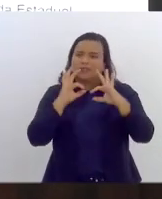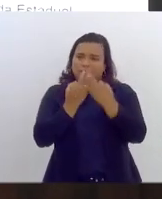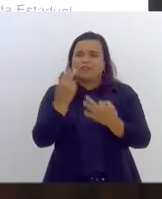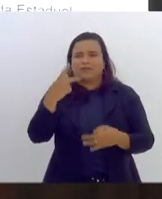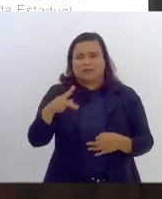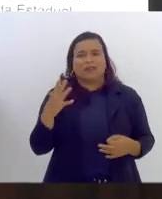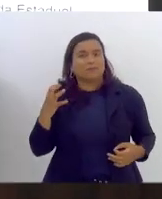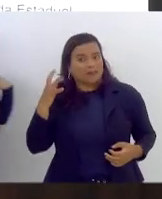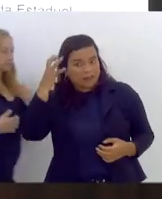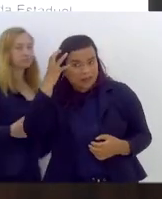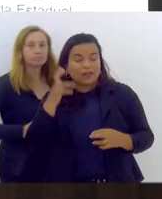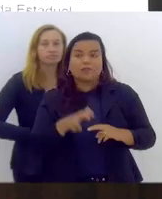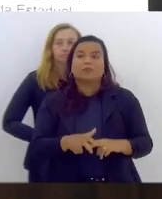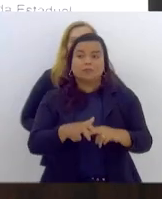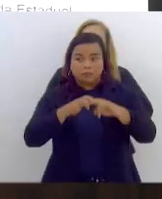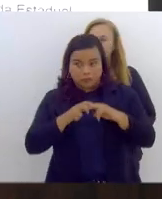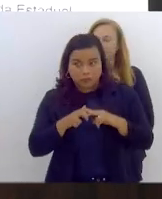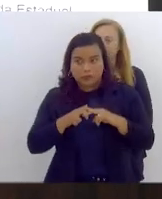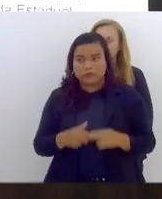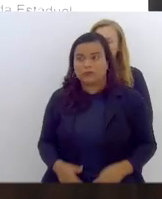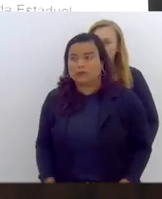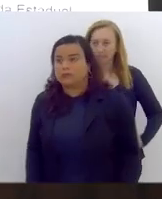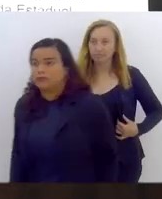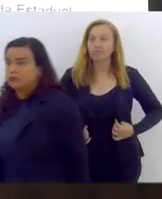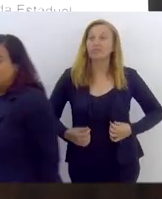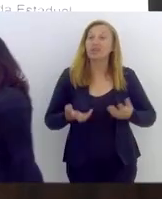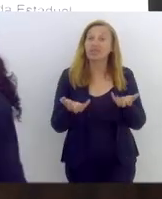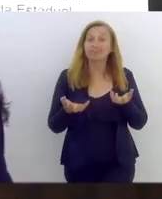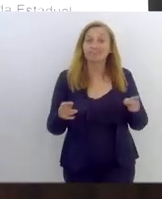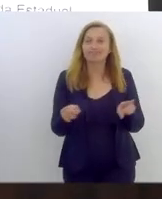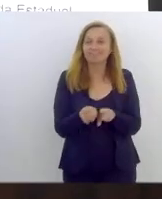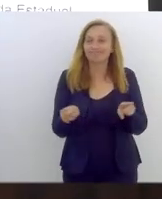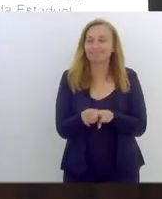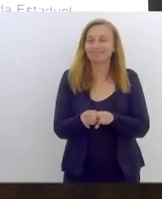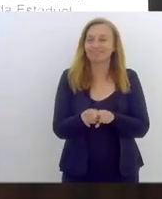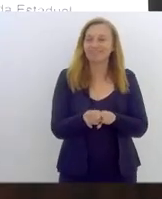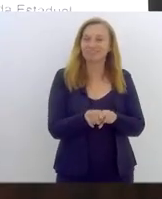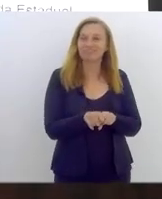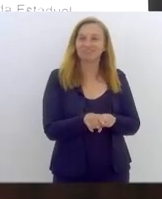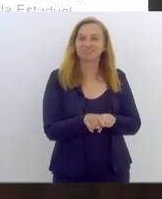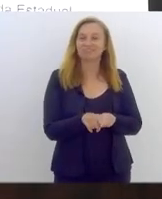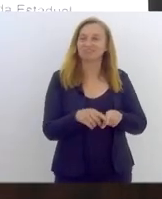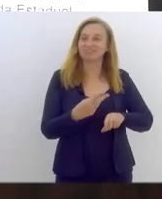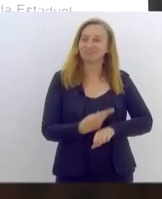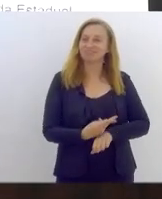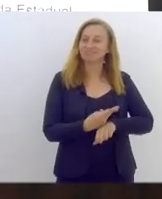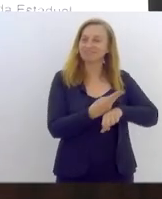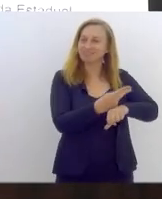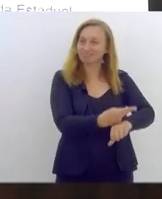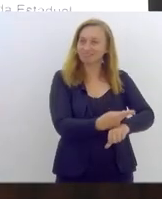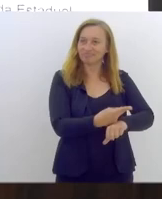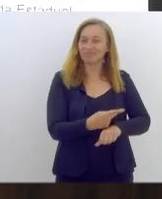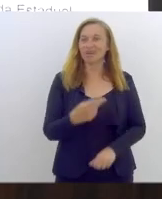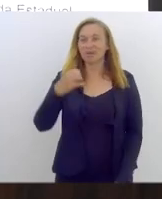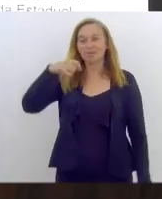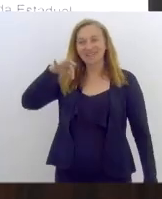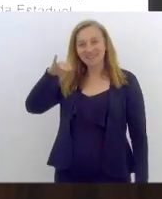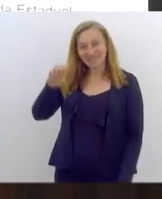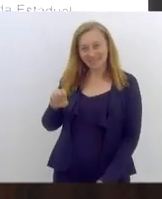Marielle. Então, por isso, quero também entregar esse prêmio a Marinette da